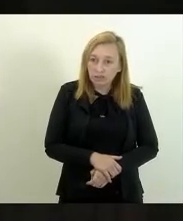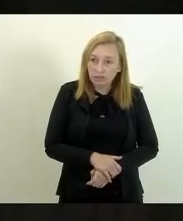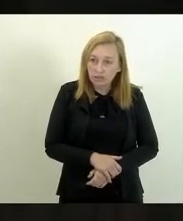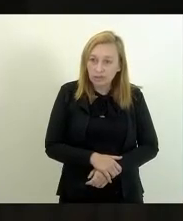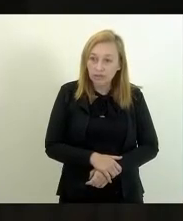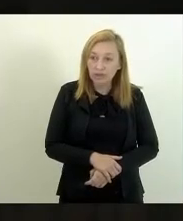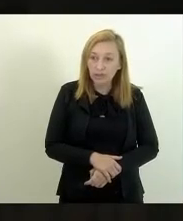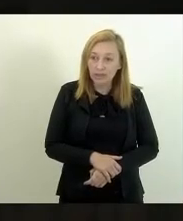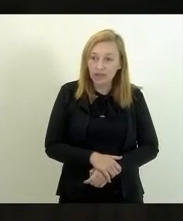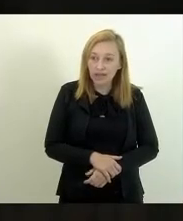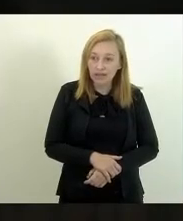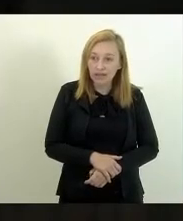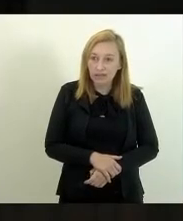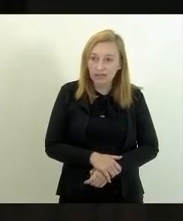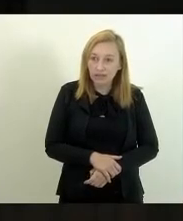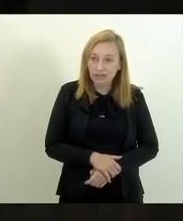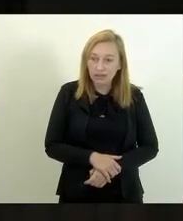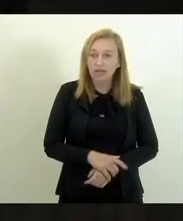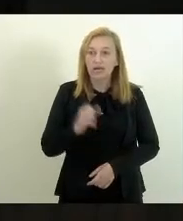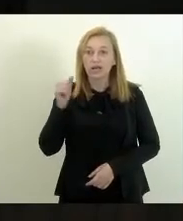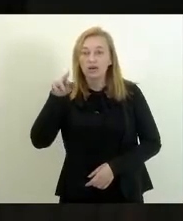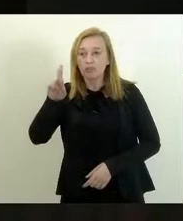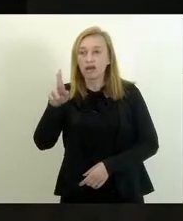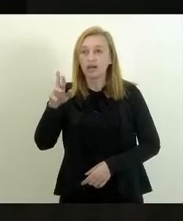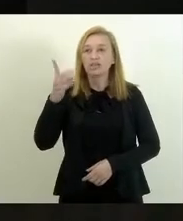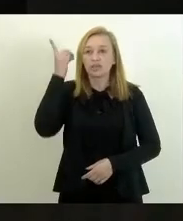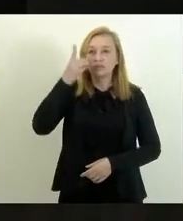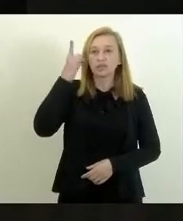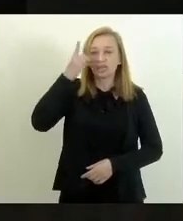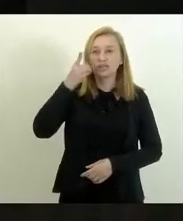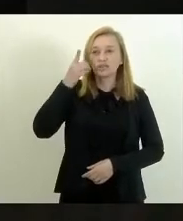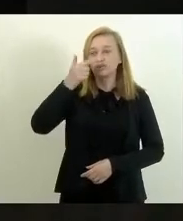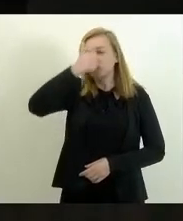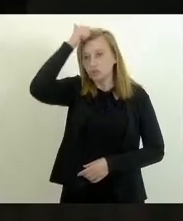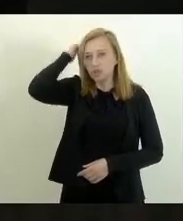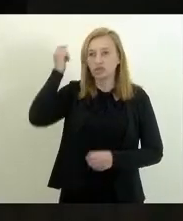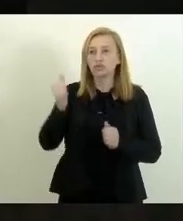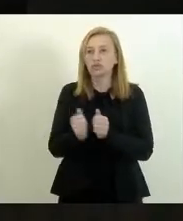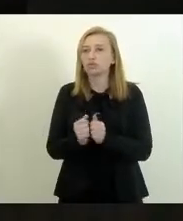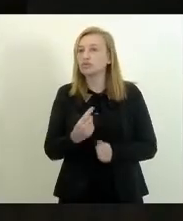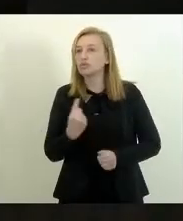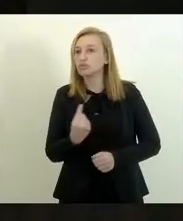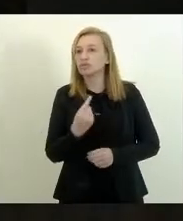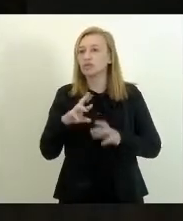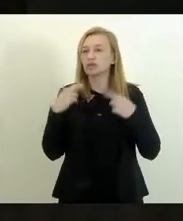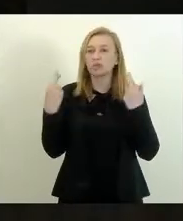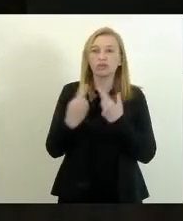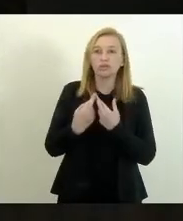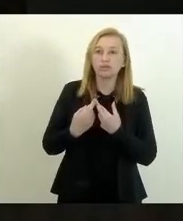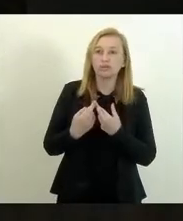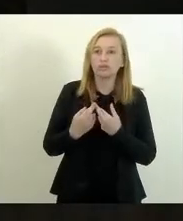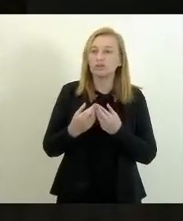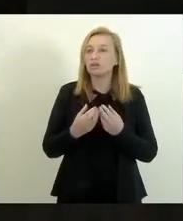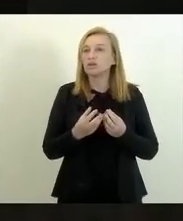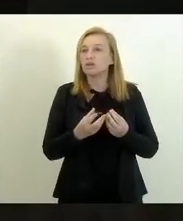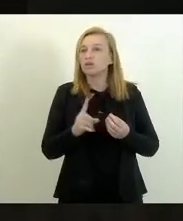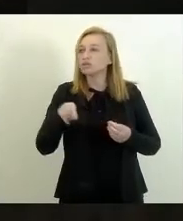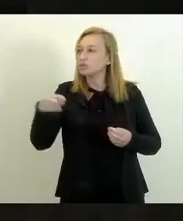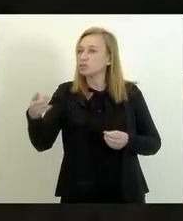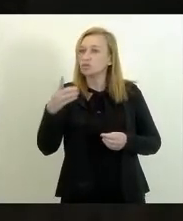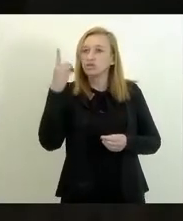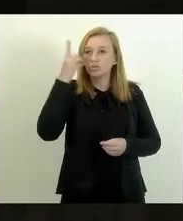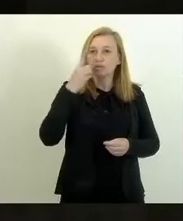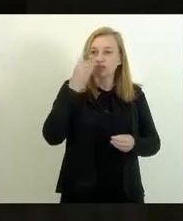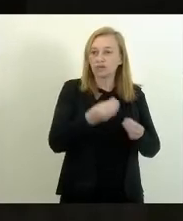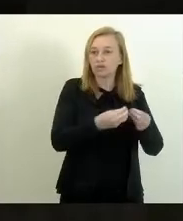especial deputados Eliomar e deputado Luiz, que participaram conosco daquela reunião, mas sem prejuízo dos demais deputados que